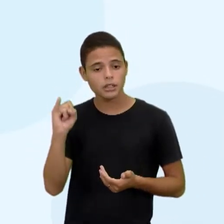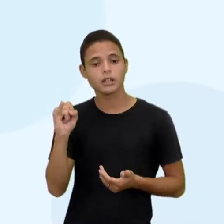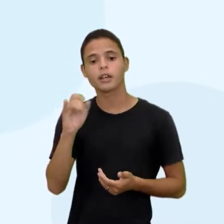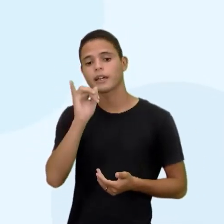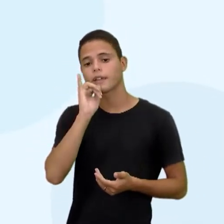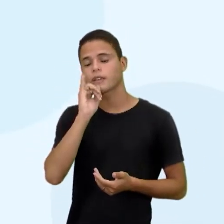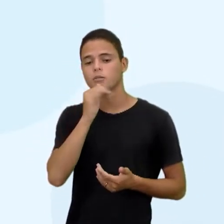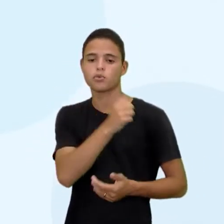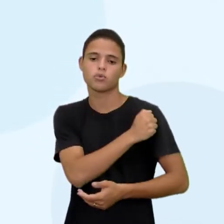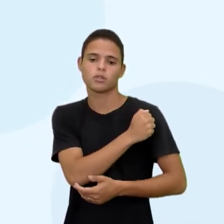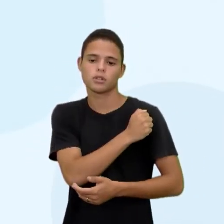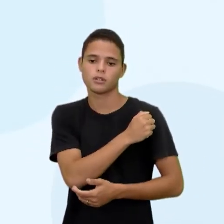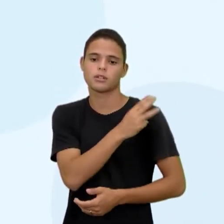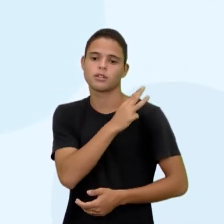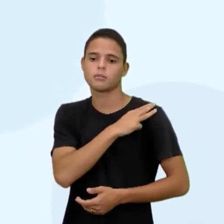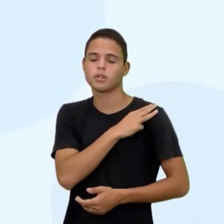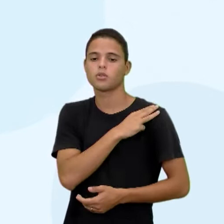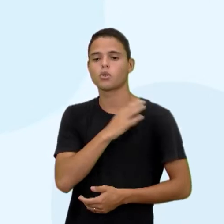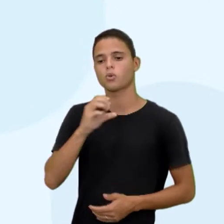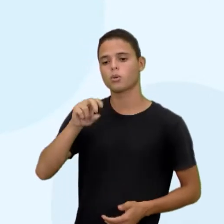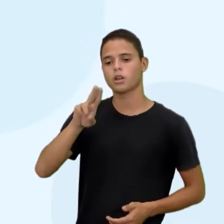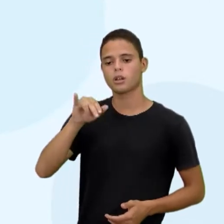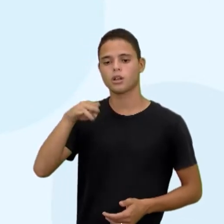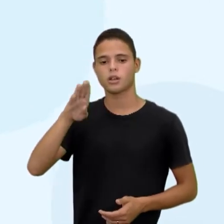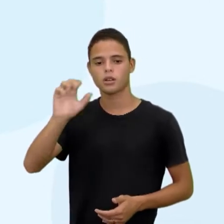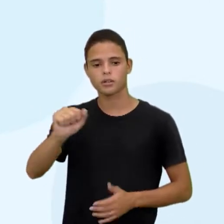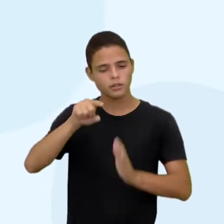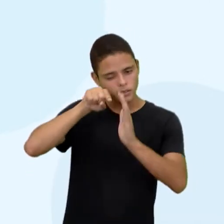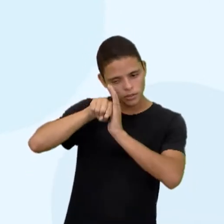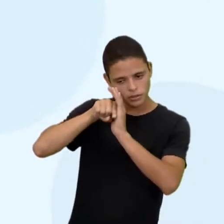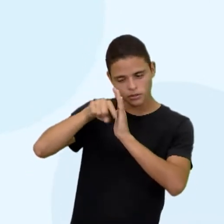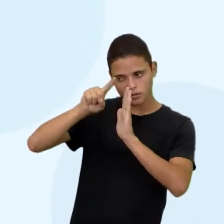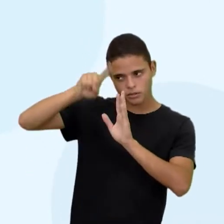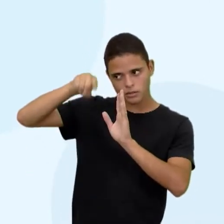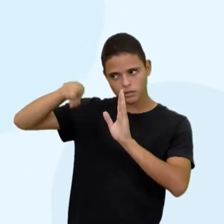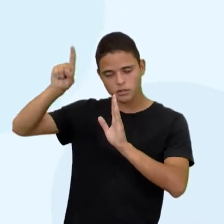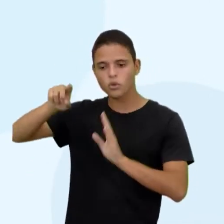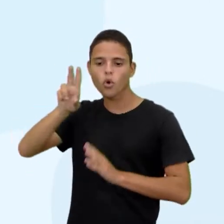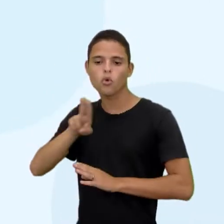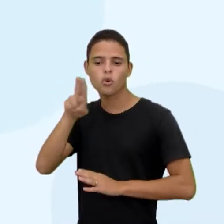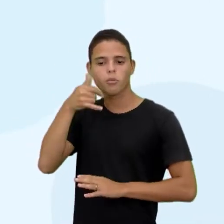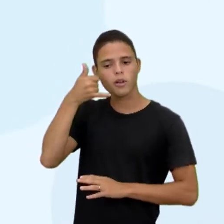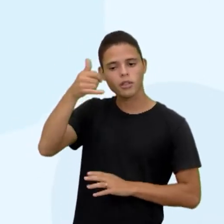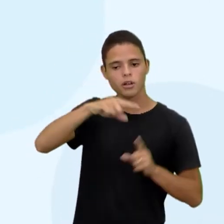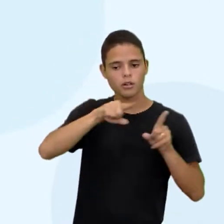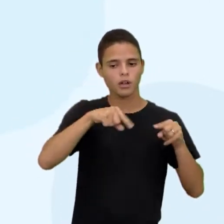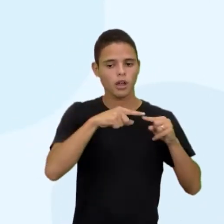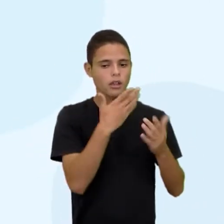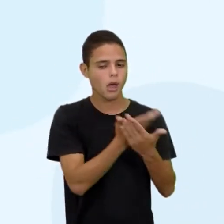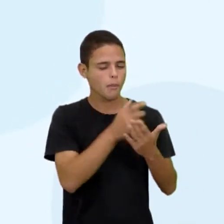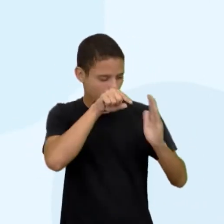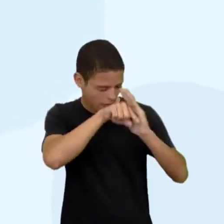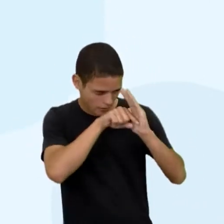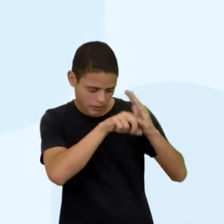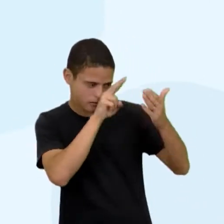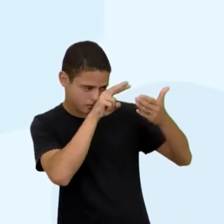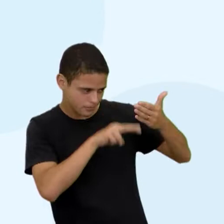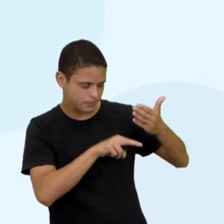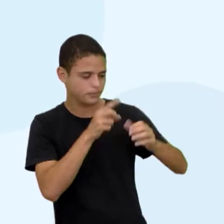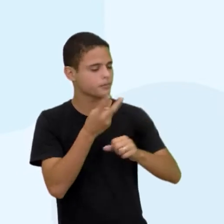Cuiabá. Análise de gráfico, finalidades do uso do smartphone pelos estudantes em sala de aula. E leitura e análise do